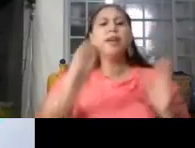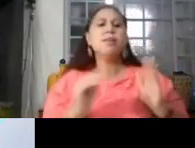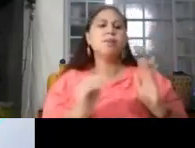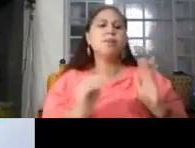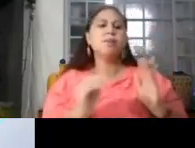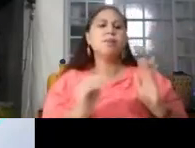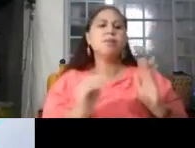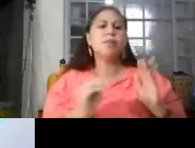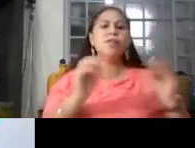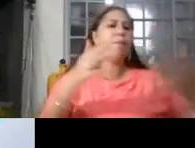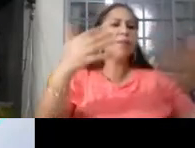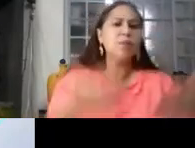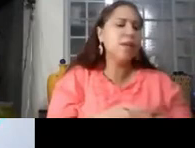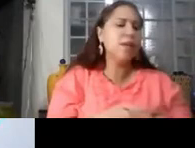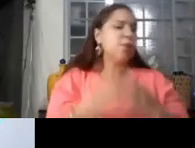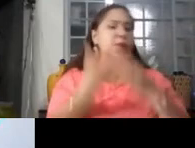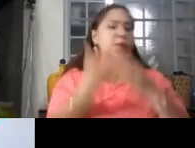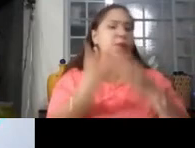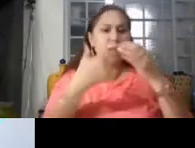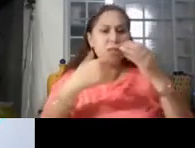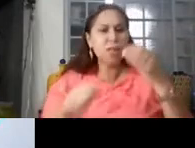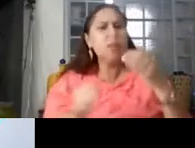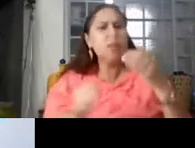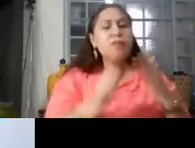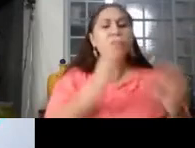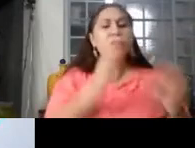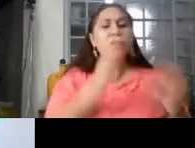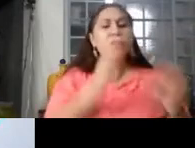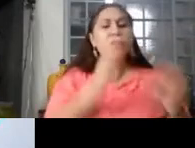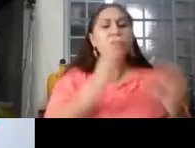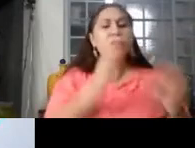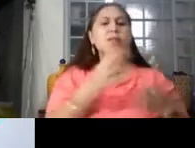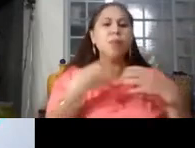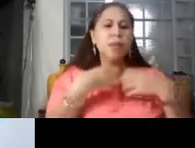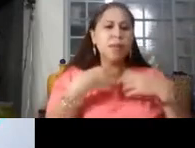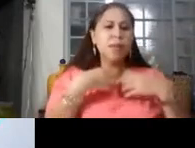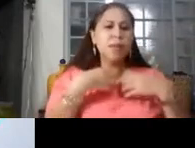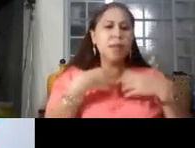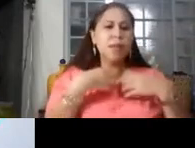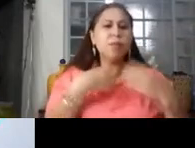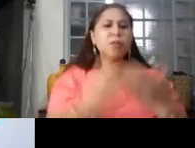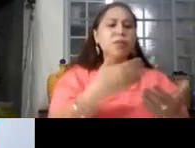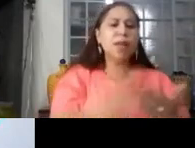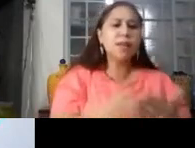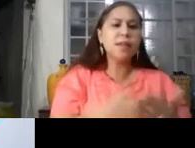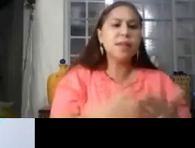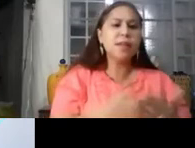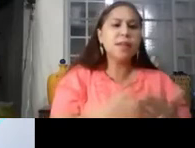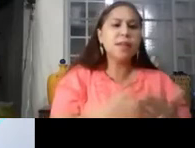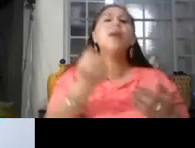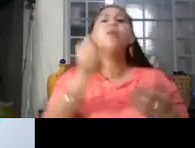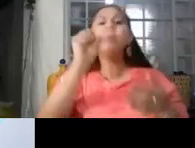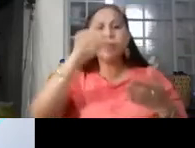isso. Quem foi a pessoa, quem foi o linguista que escreveu, que descobriu isso para que eu estudasse e saiba